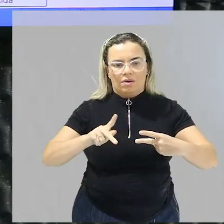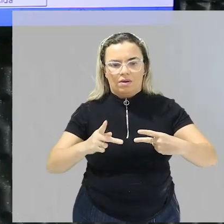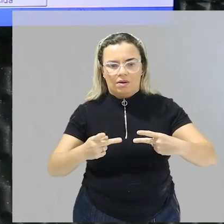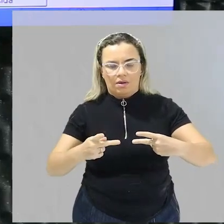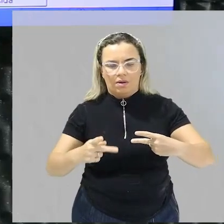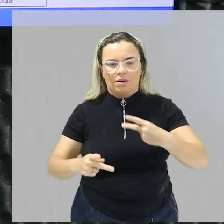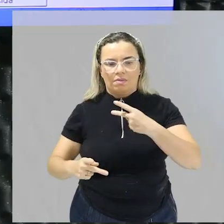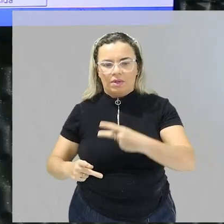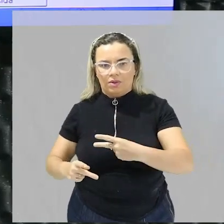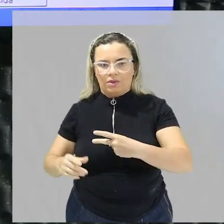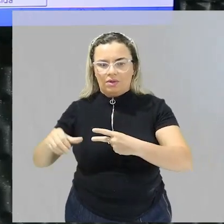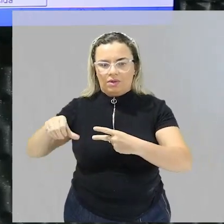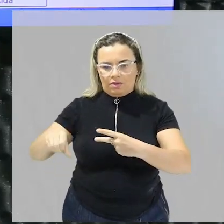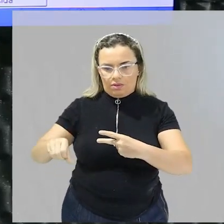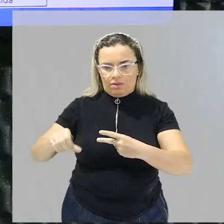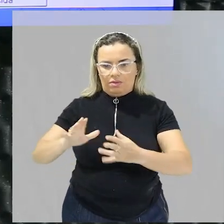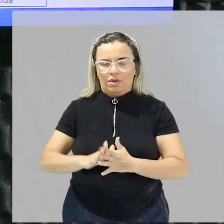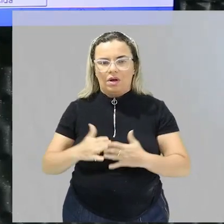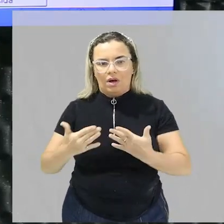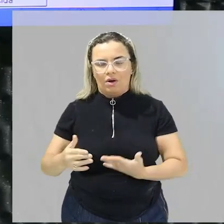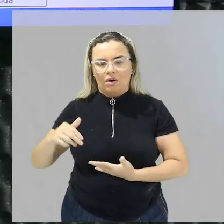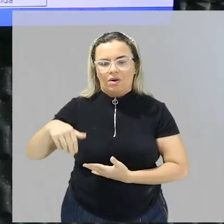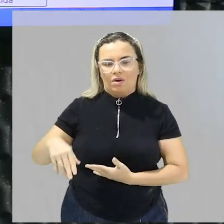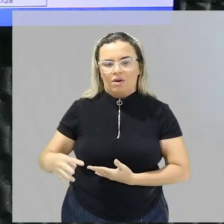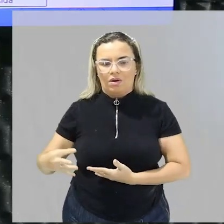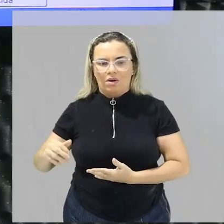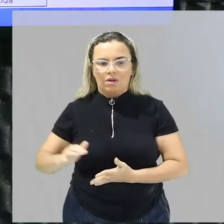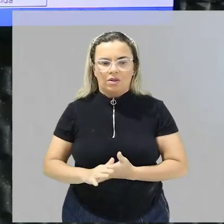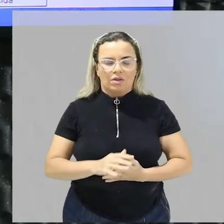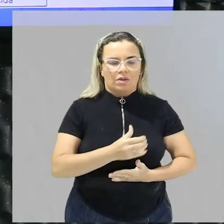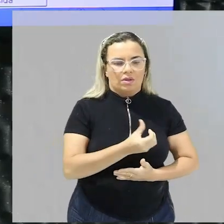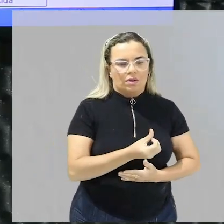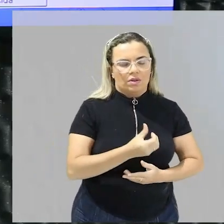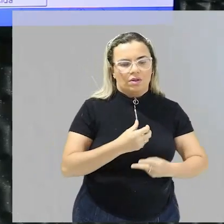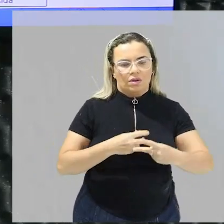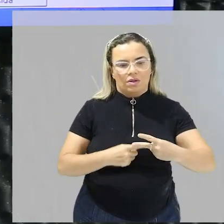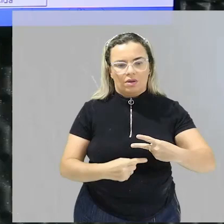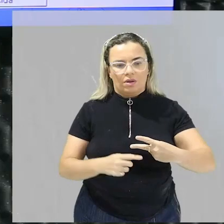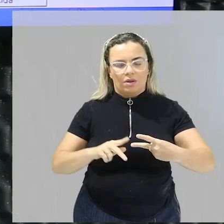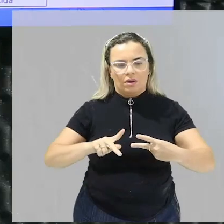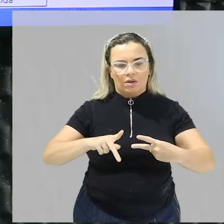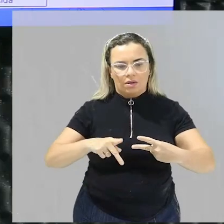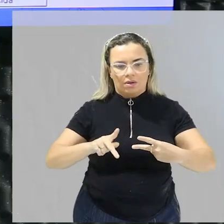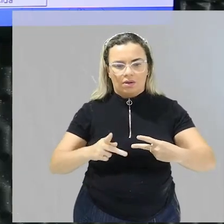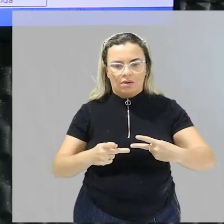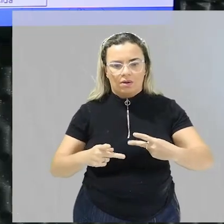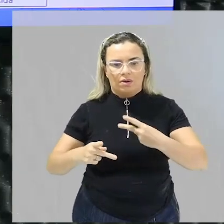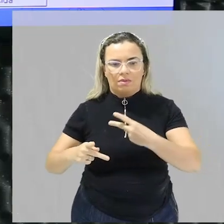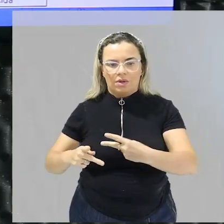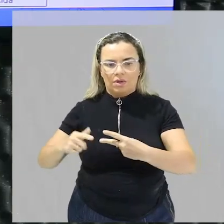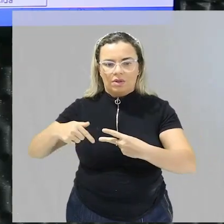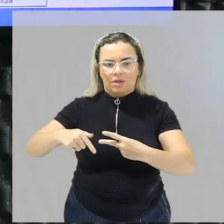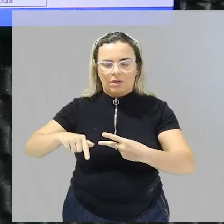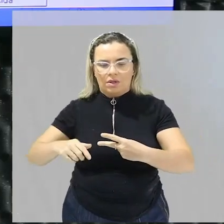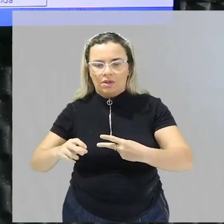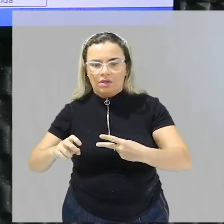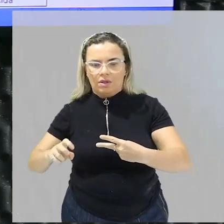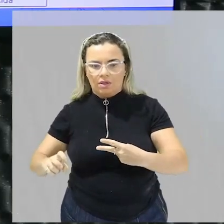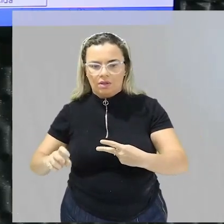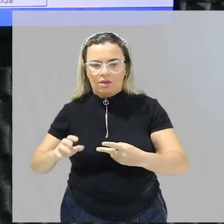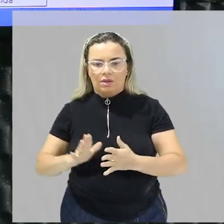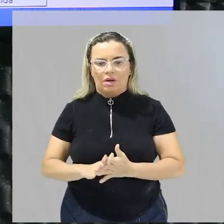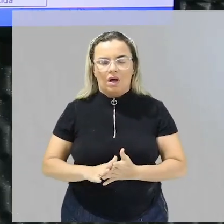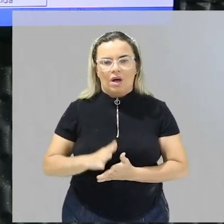9, tá? A neutra, 6 menor ou igual ao pH, menor que 7,5. A